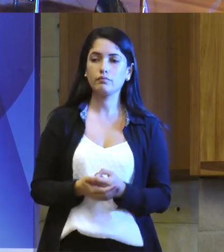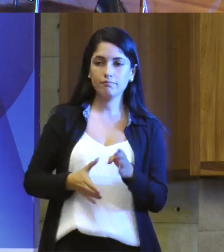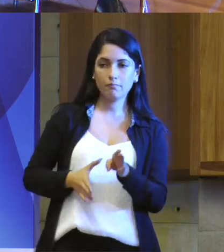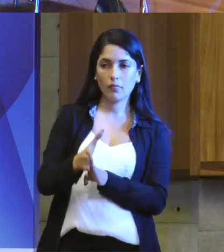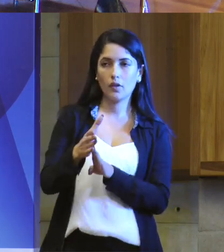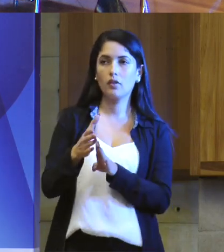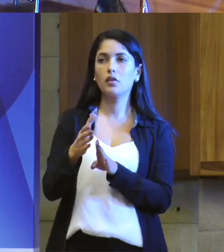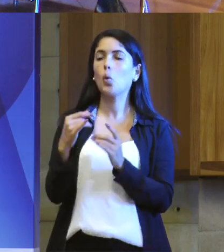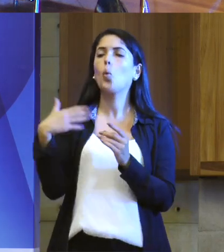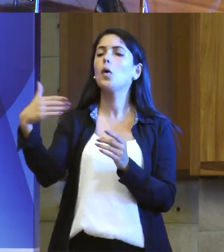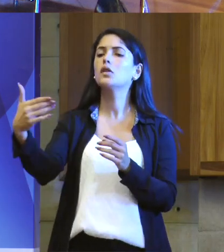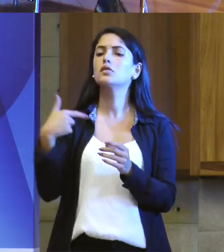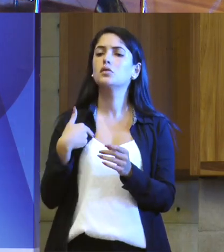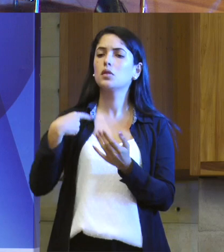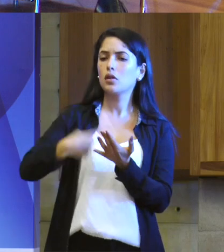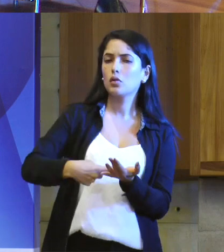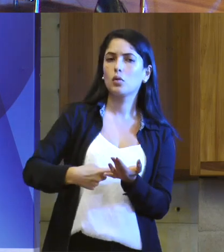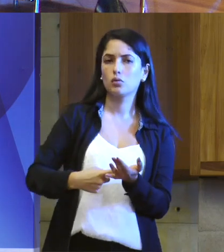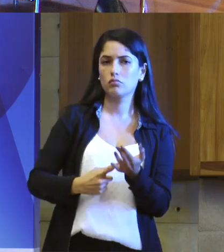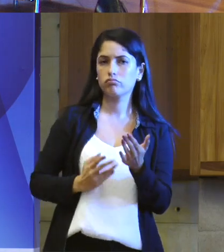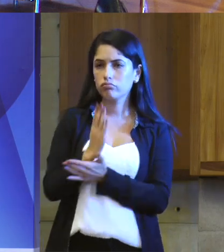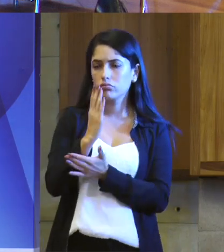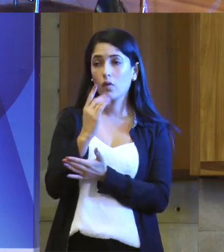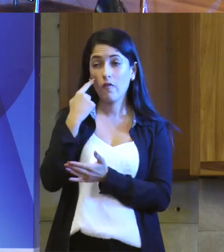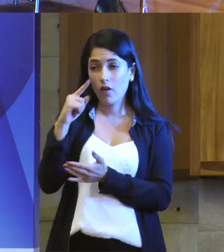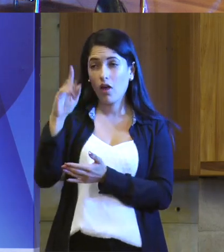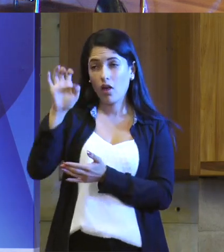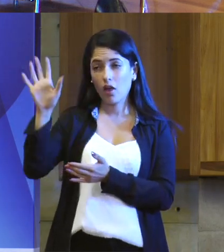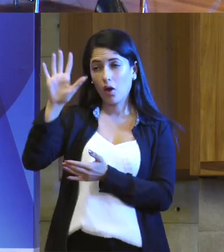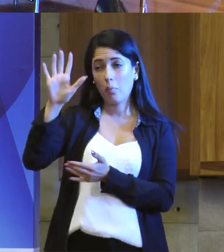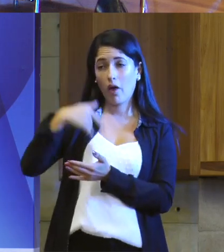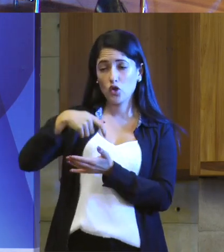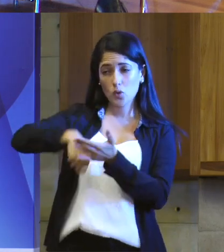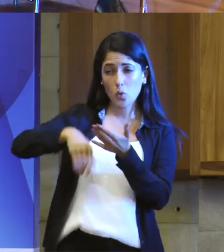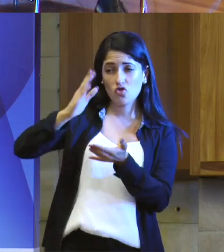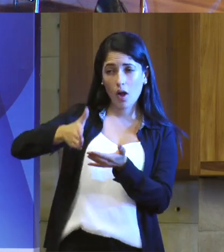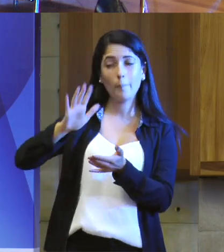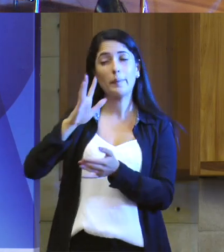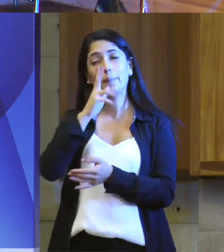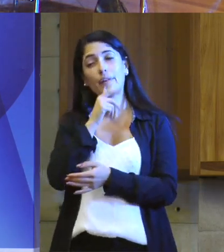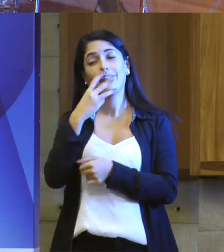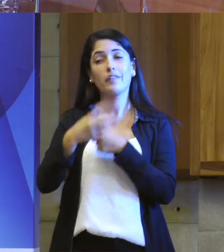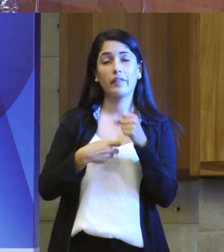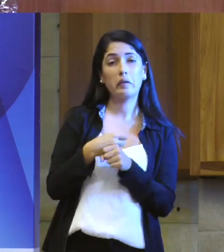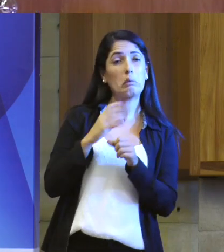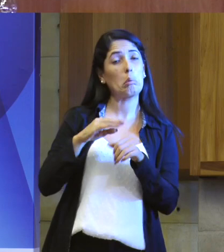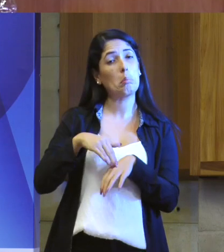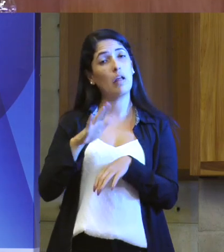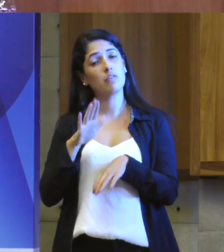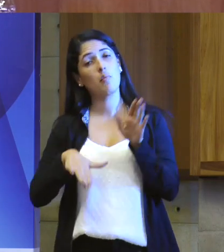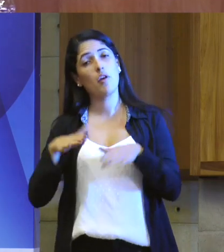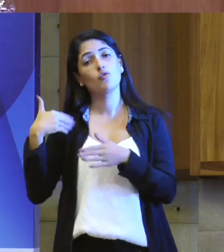acordo poderia estar em vigor se vocês olharem o histórico dos outros acordos que os europeus assinaram e demora pode demorar três anos para demorar mais